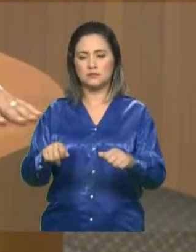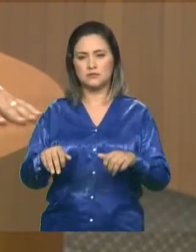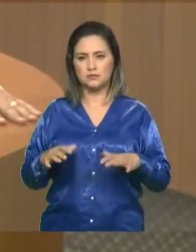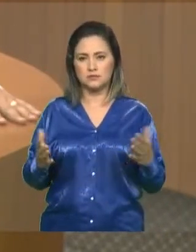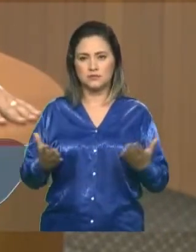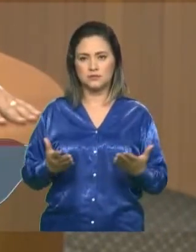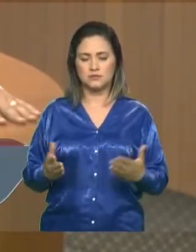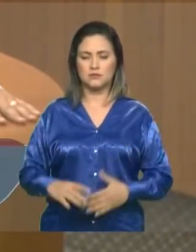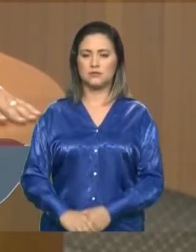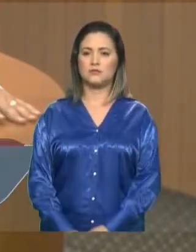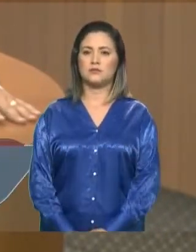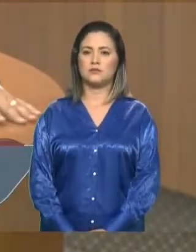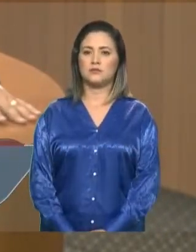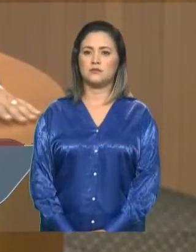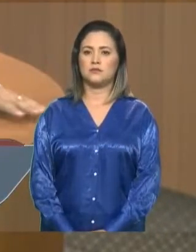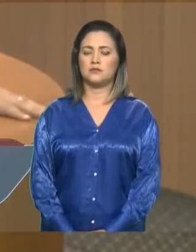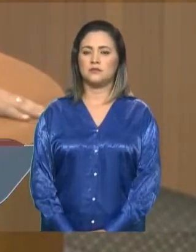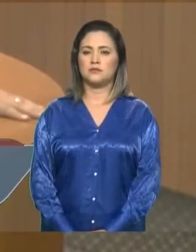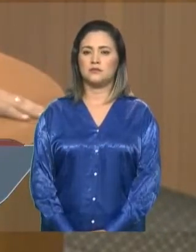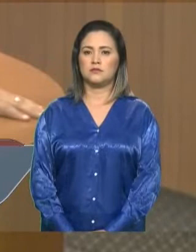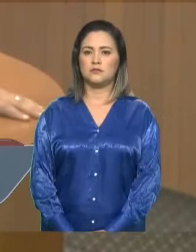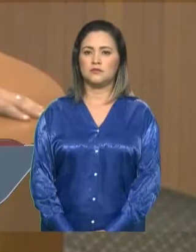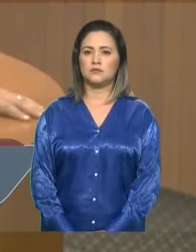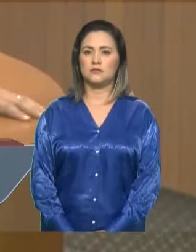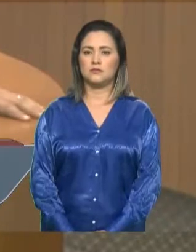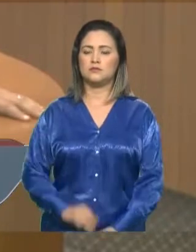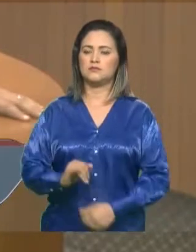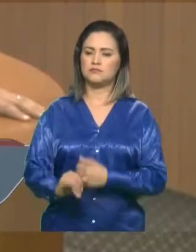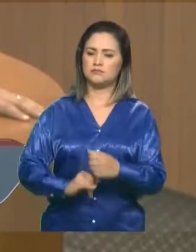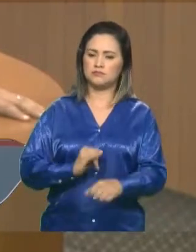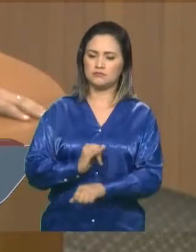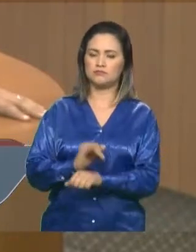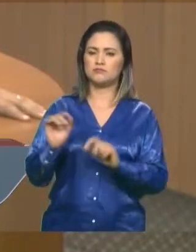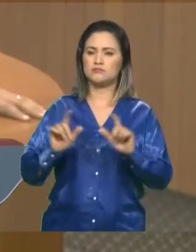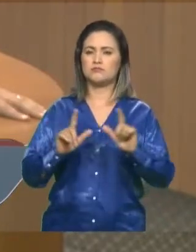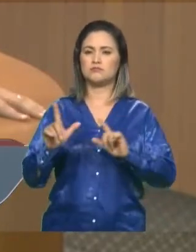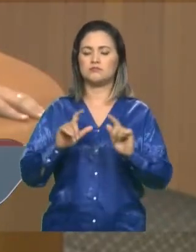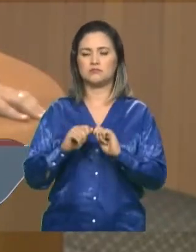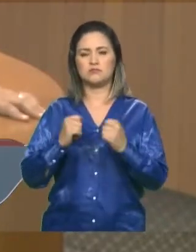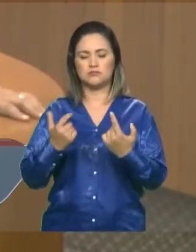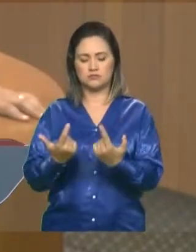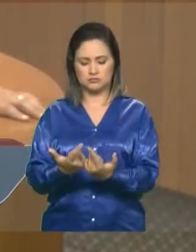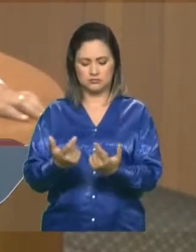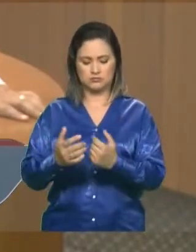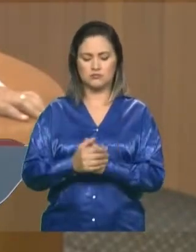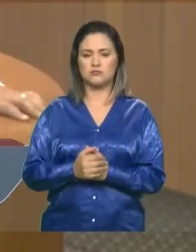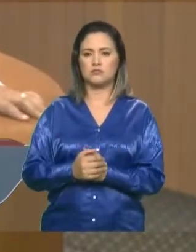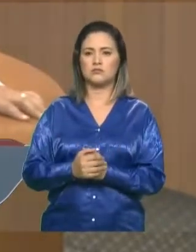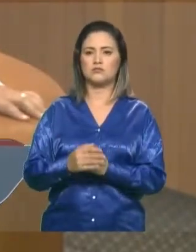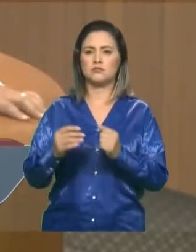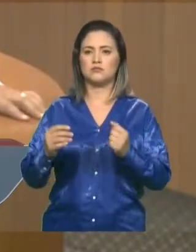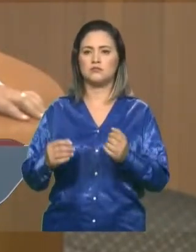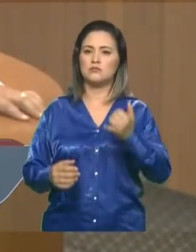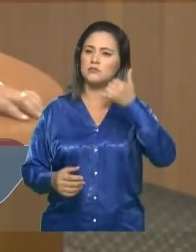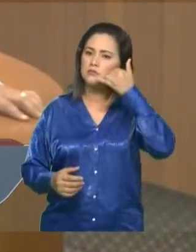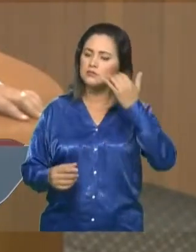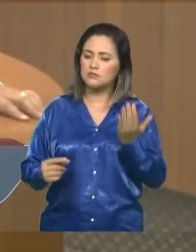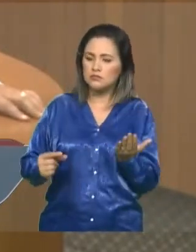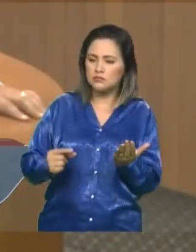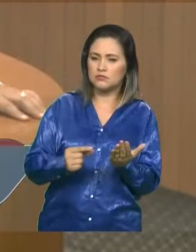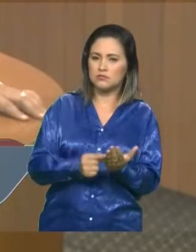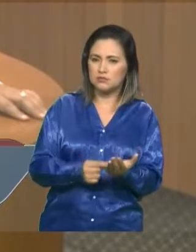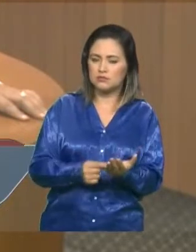sessão através das redes sociais, TV Assembleia, do aplicativo,